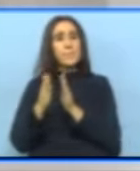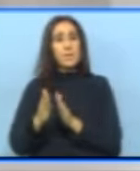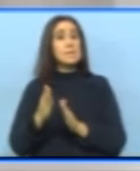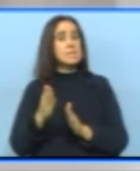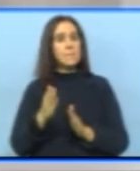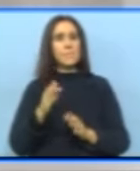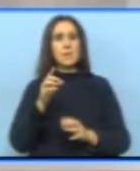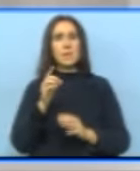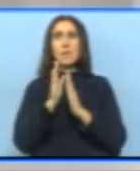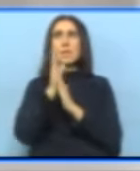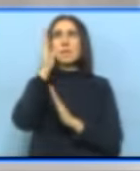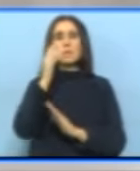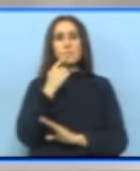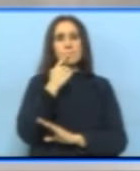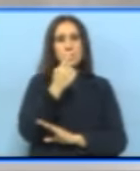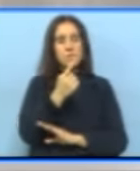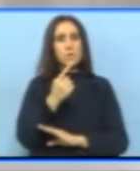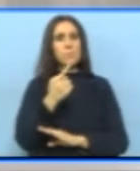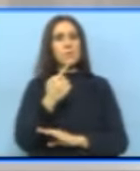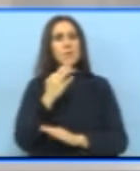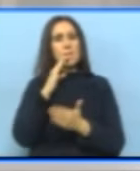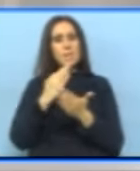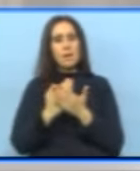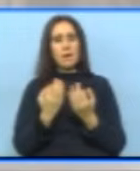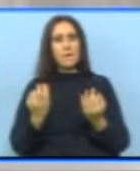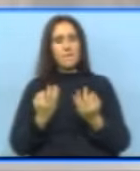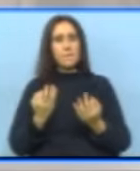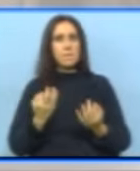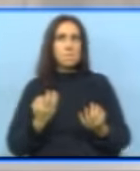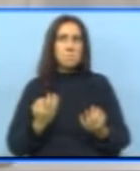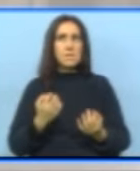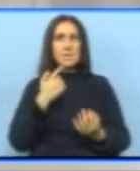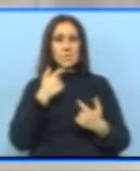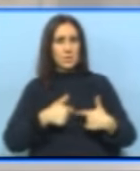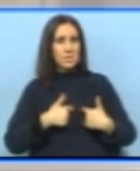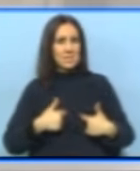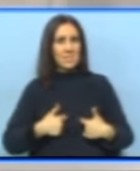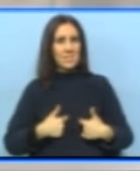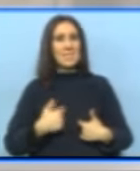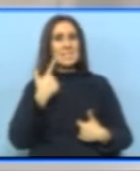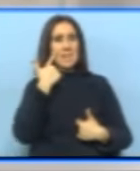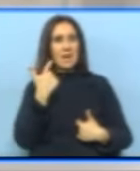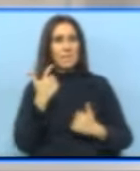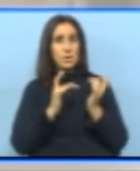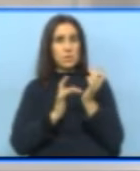também na possibilidade transbordante, poderíamos dizer, do coração. Se repararmos, Jesus